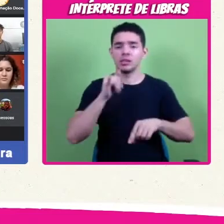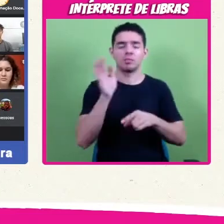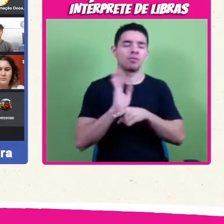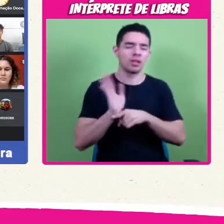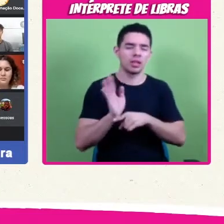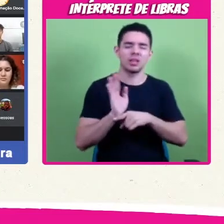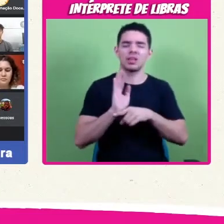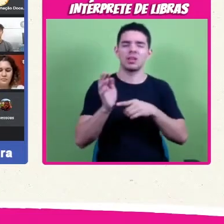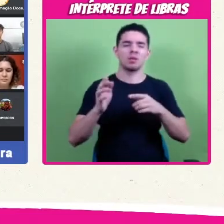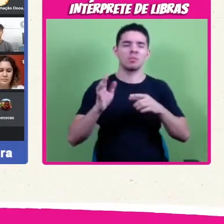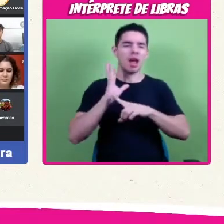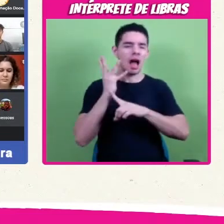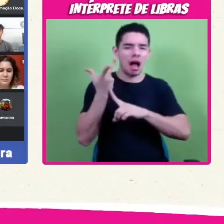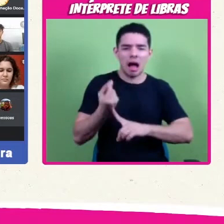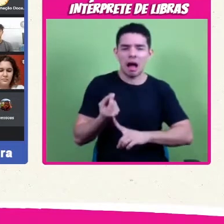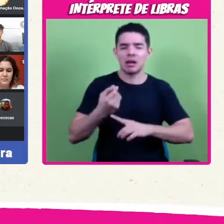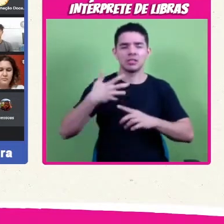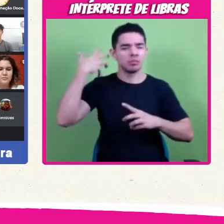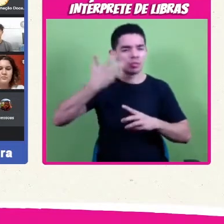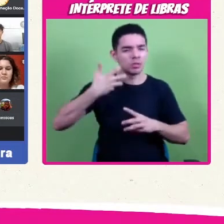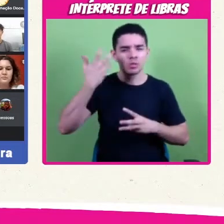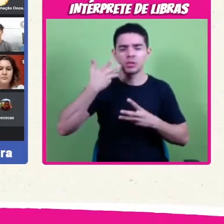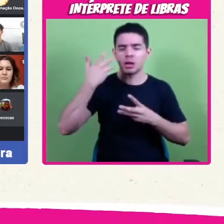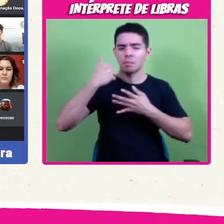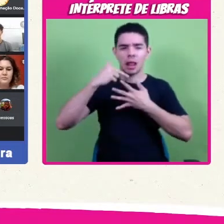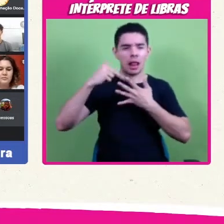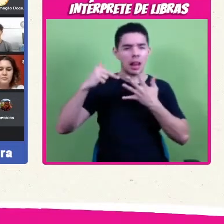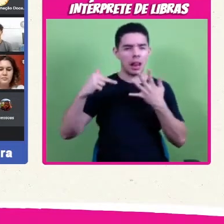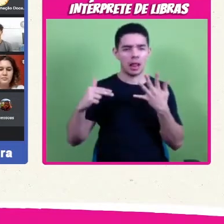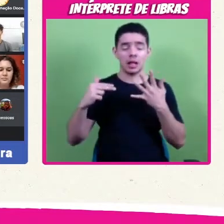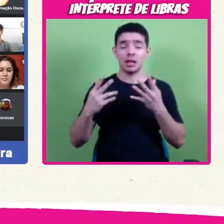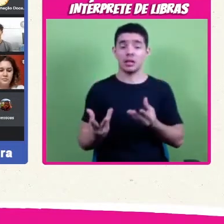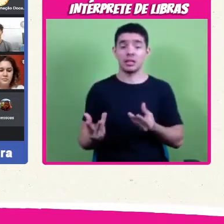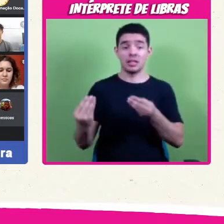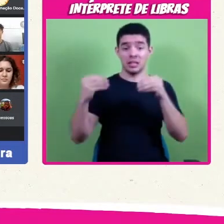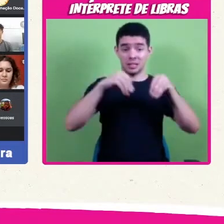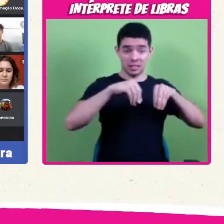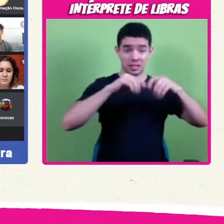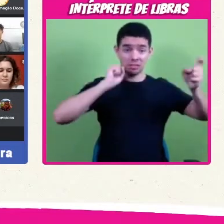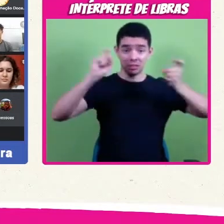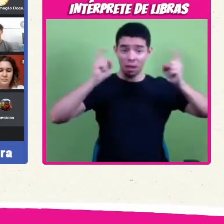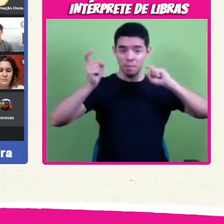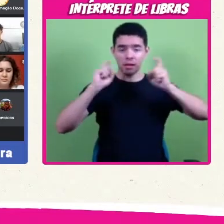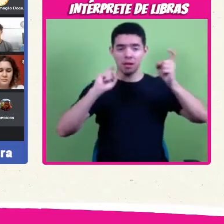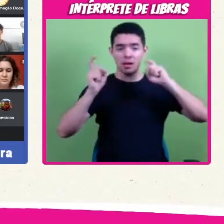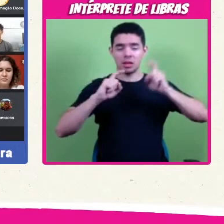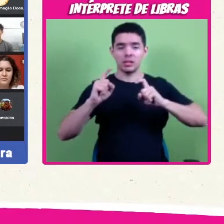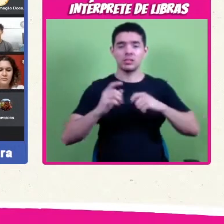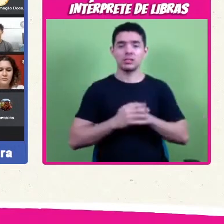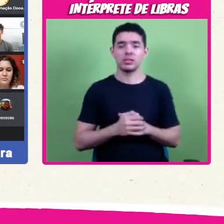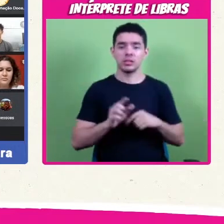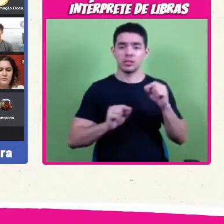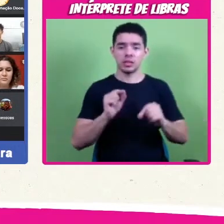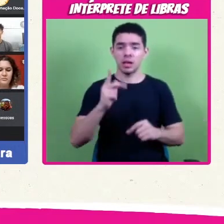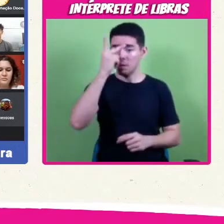as artes plásticas, a música, e trazer para uma zona de debate, para uma zona de discussão, no qual